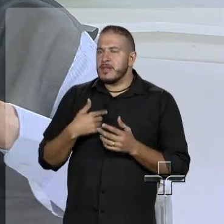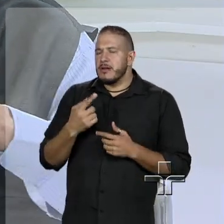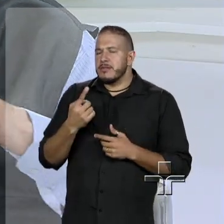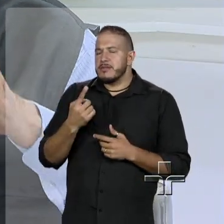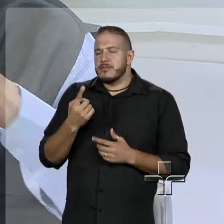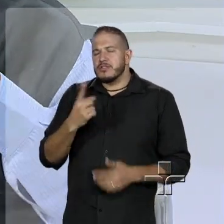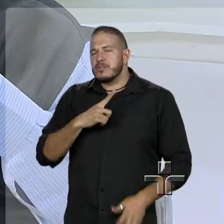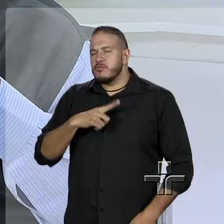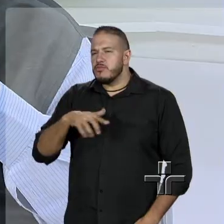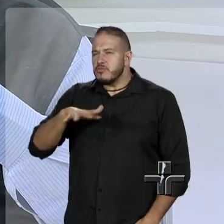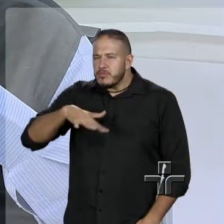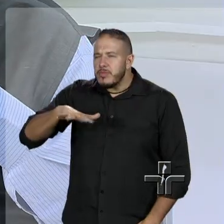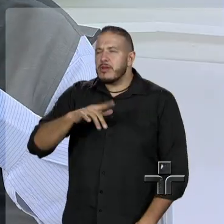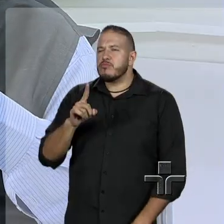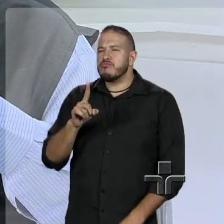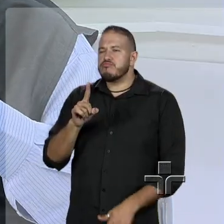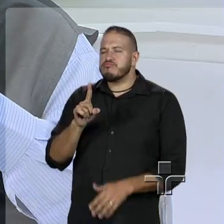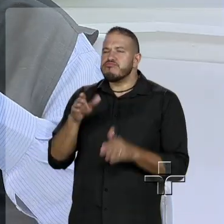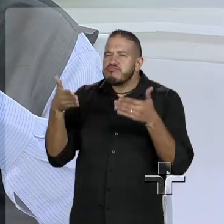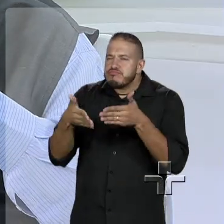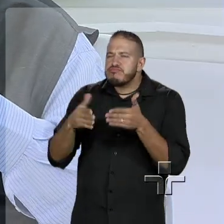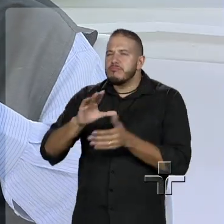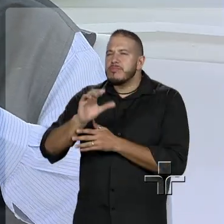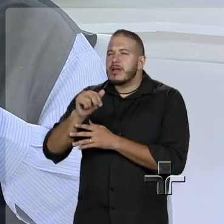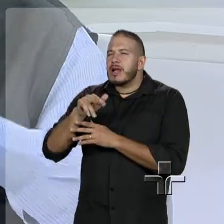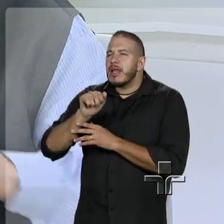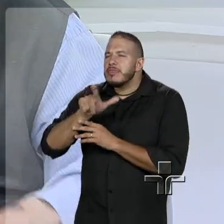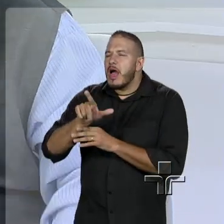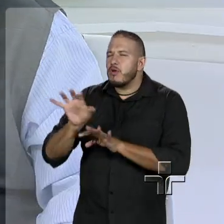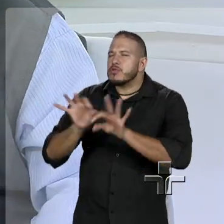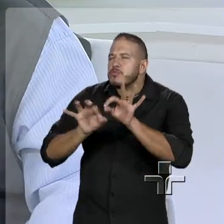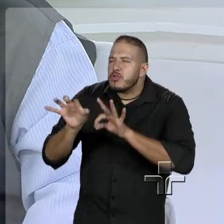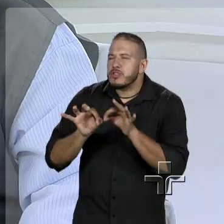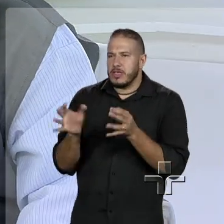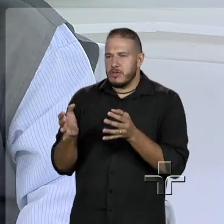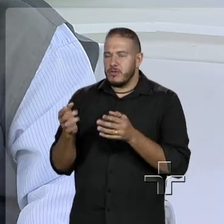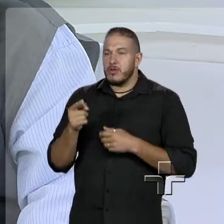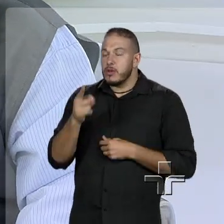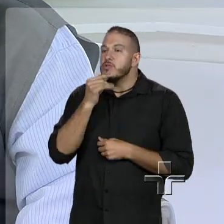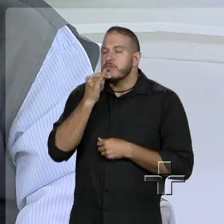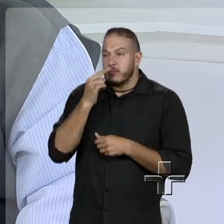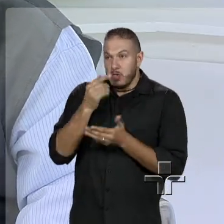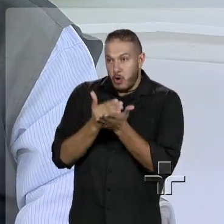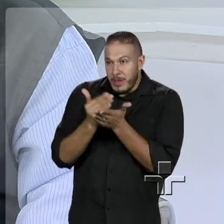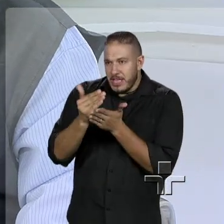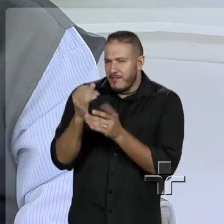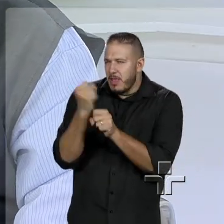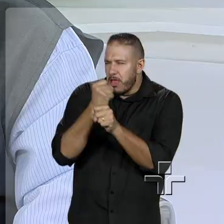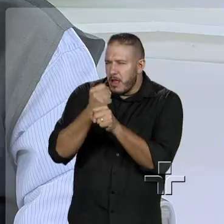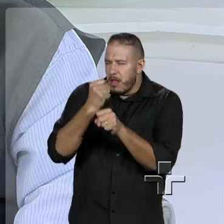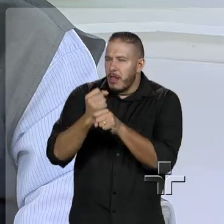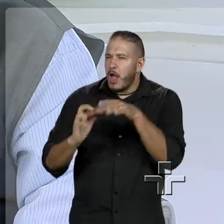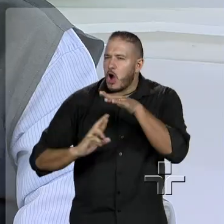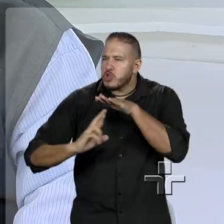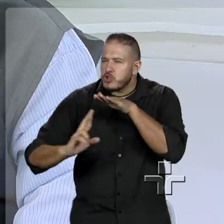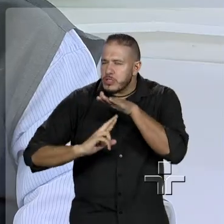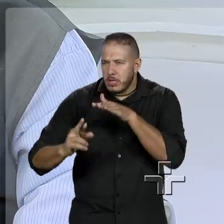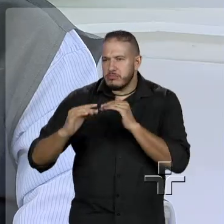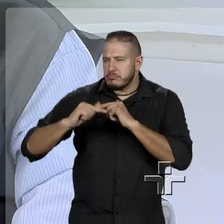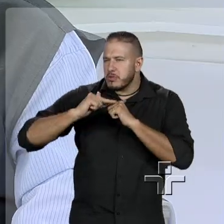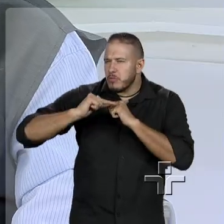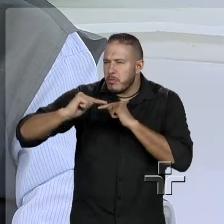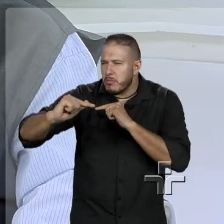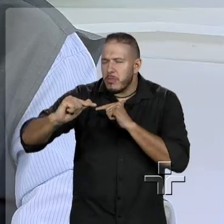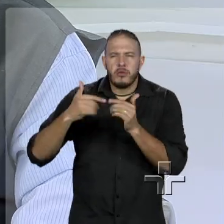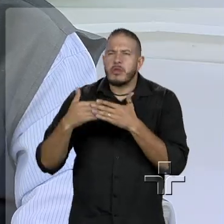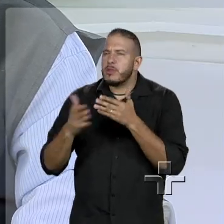canal de projetos. De forma que, quando você iniciava uma estrada, não importava a mudança